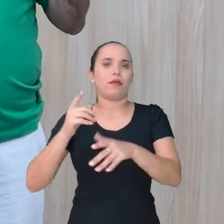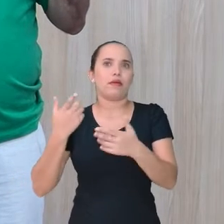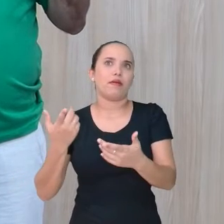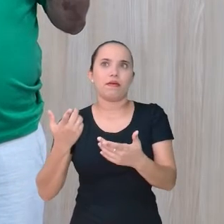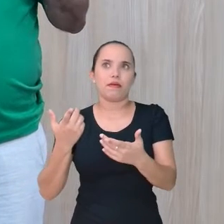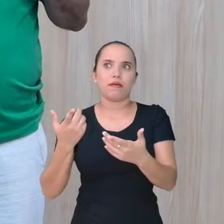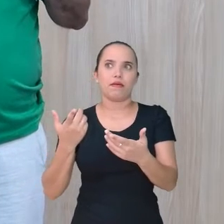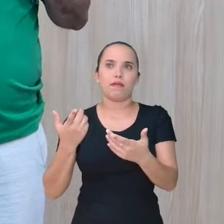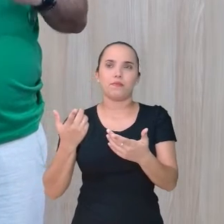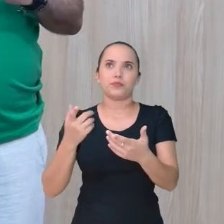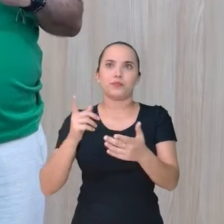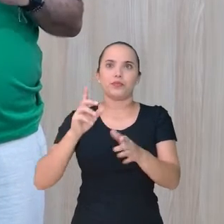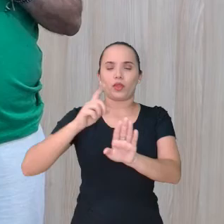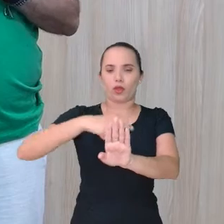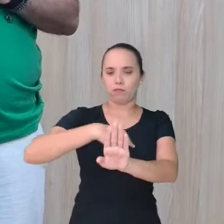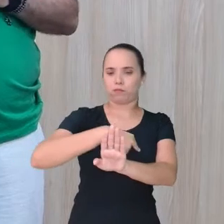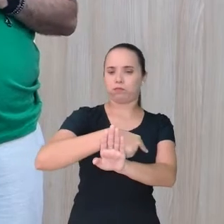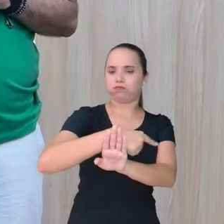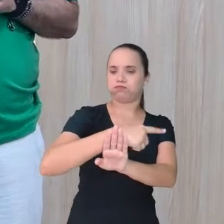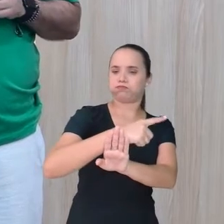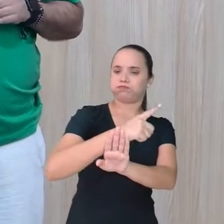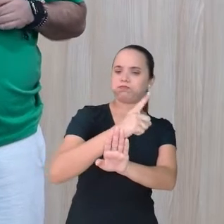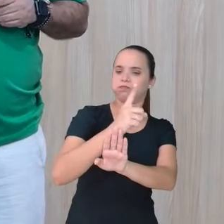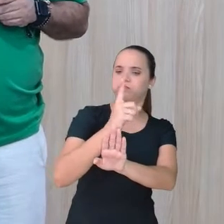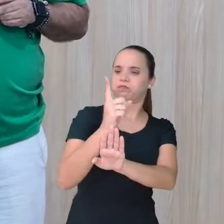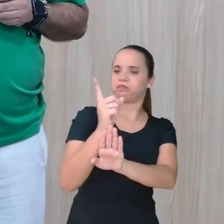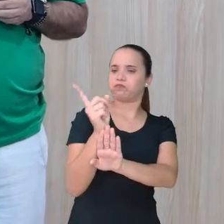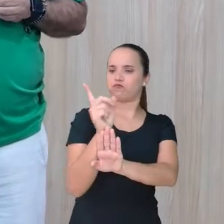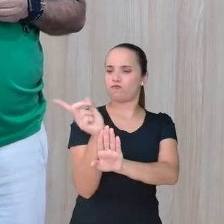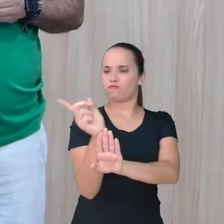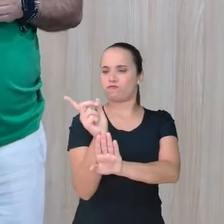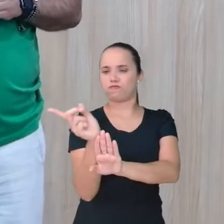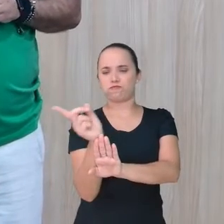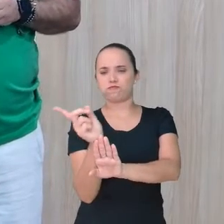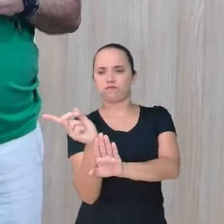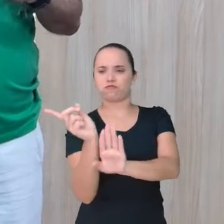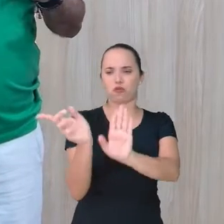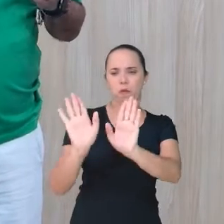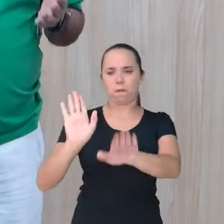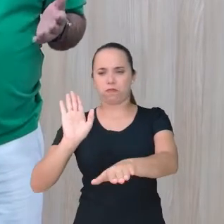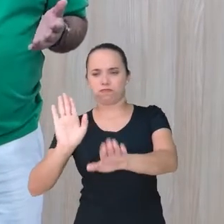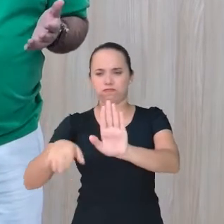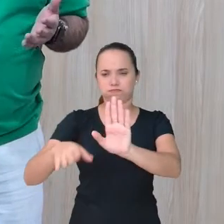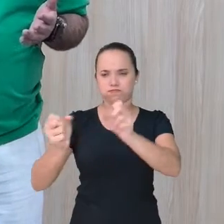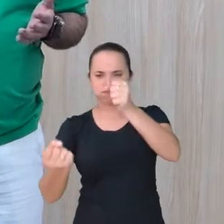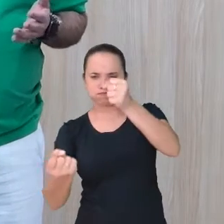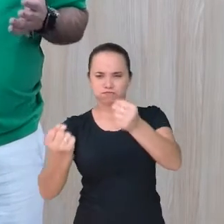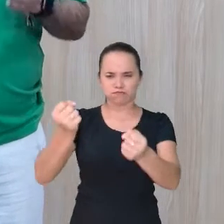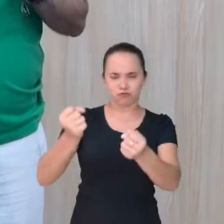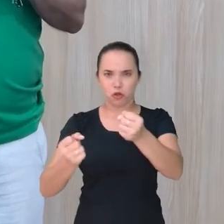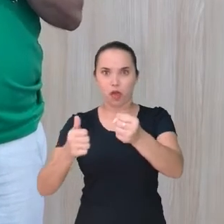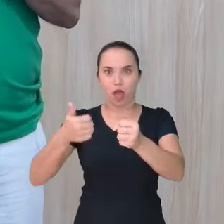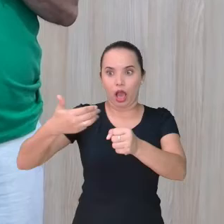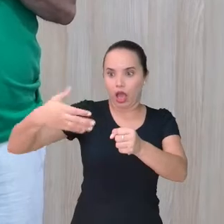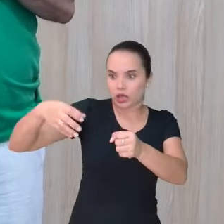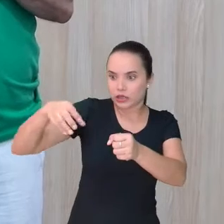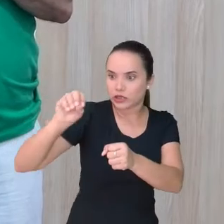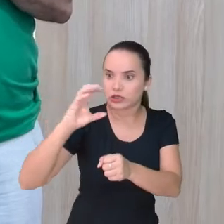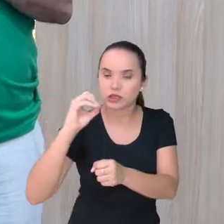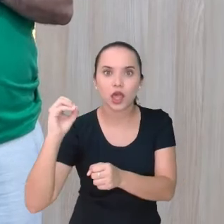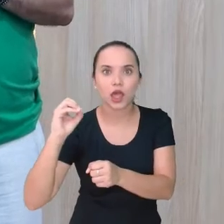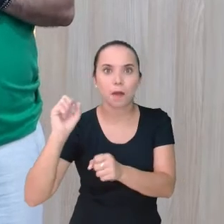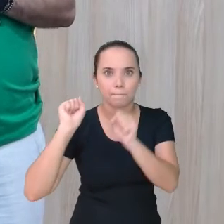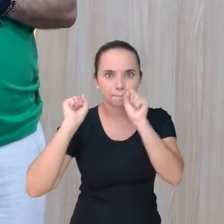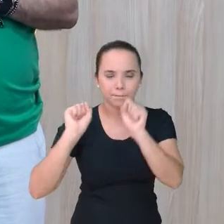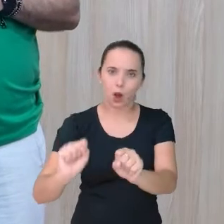E dirigir nessa via a 100 km por hora, eu até posso fazer isso, mas eu